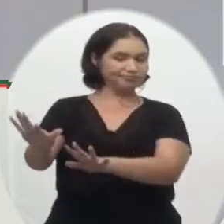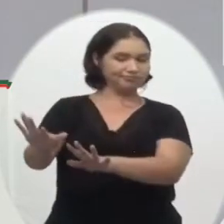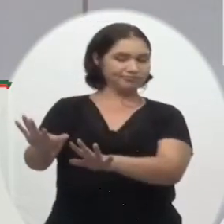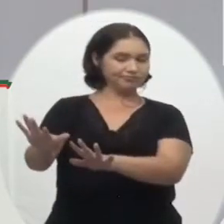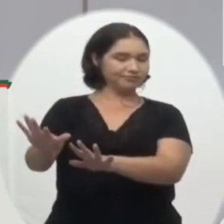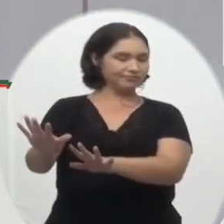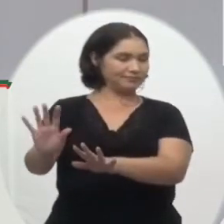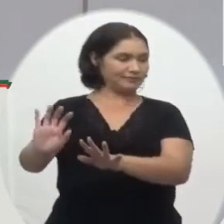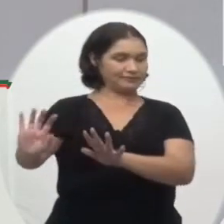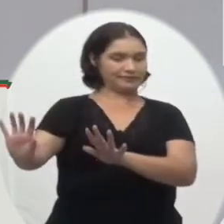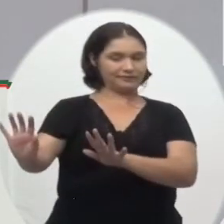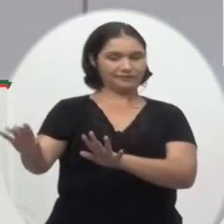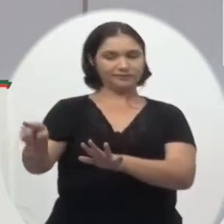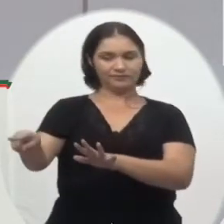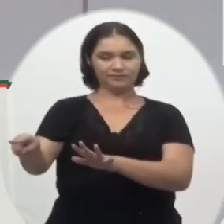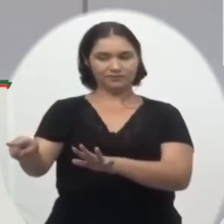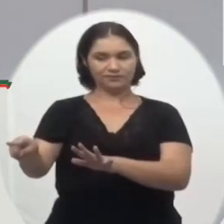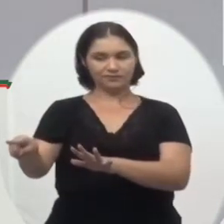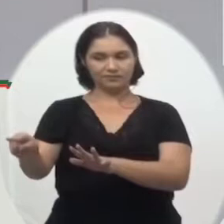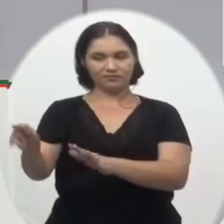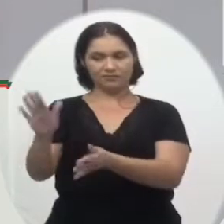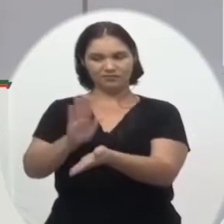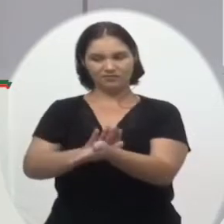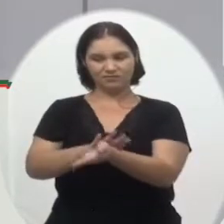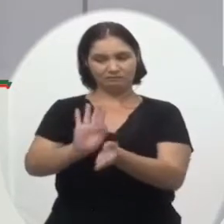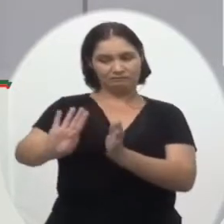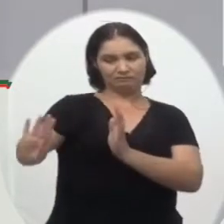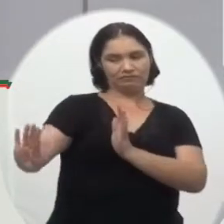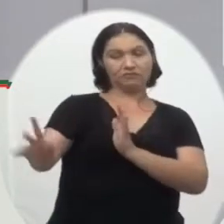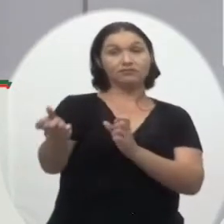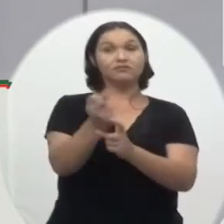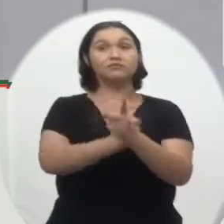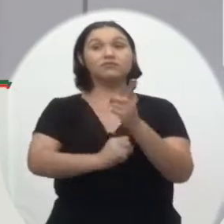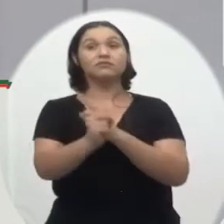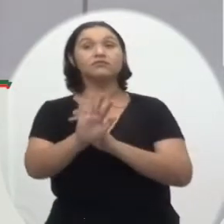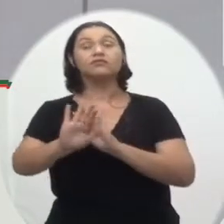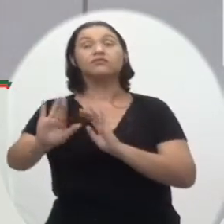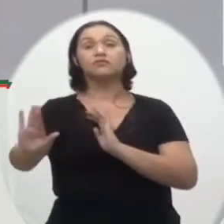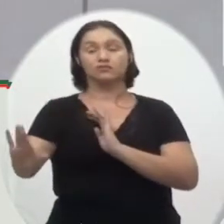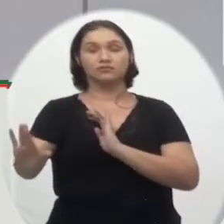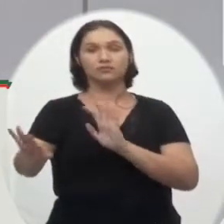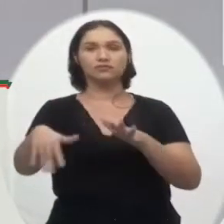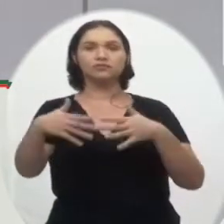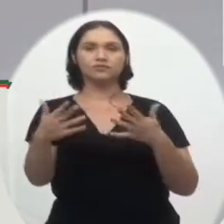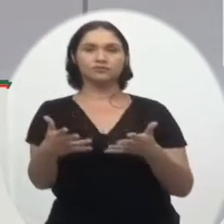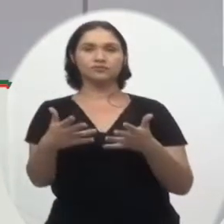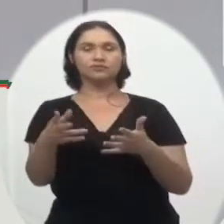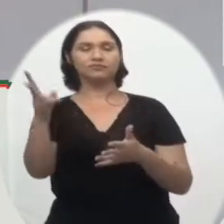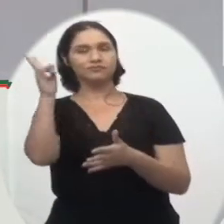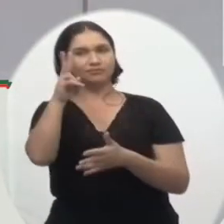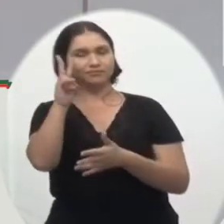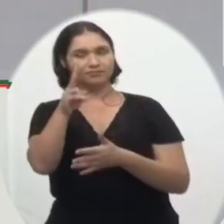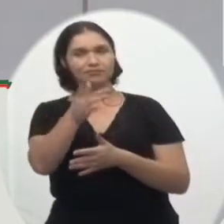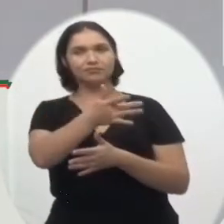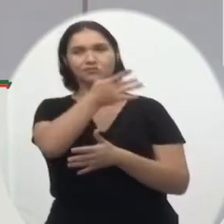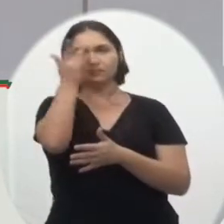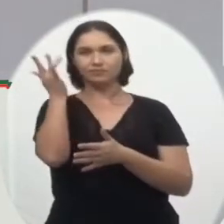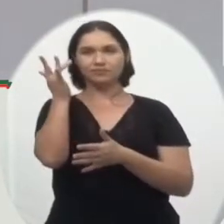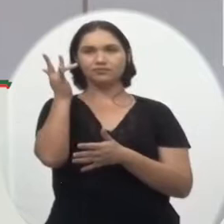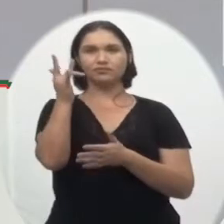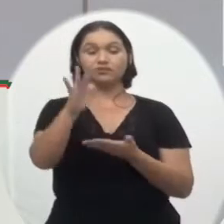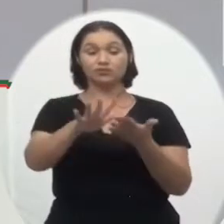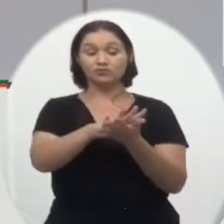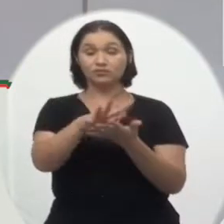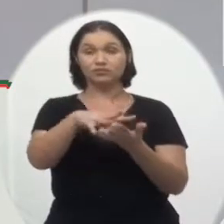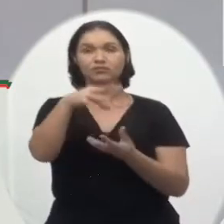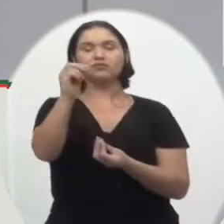pessoas. Né? A sociedade, infelizmente, deixa as pessoas de lado. E é um ser humano, é uma alma que tem ali, alguém